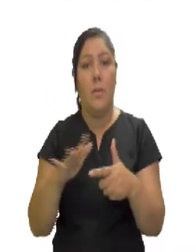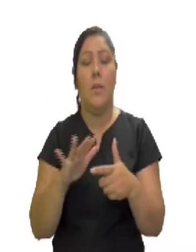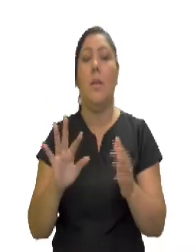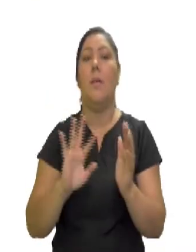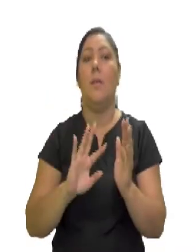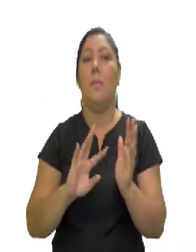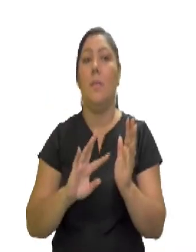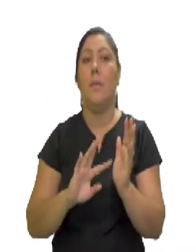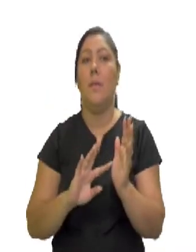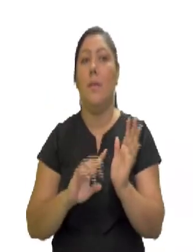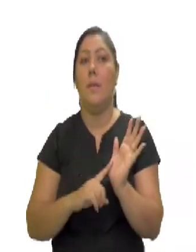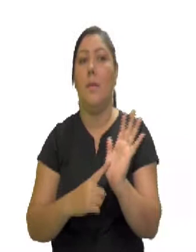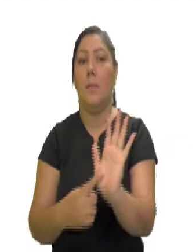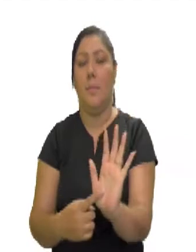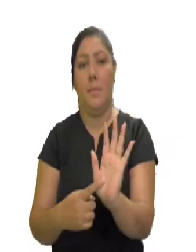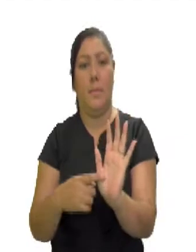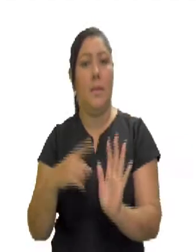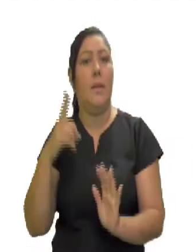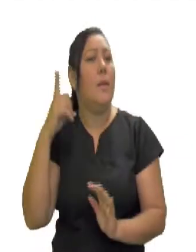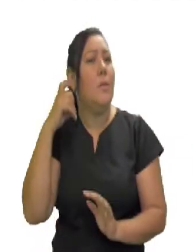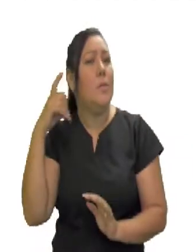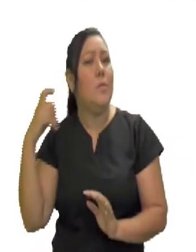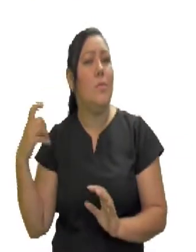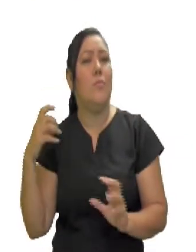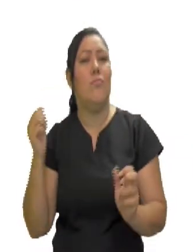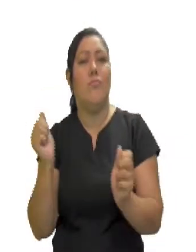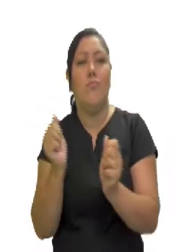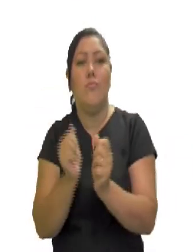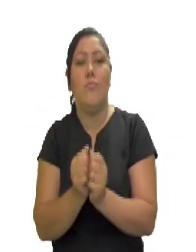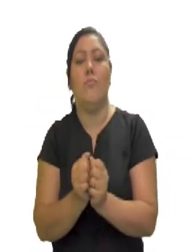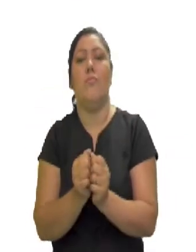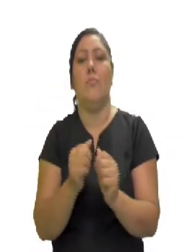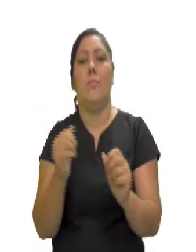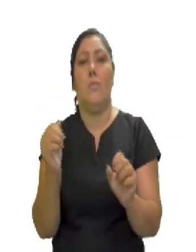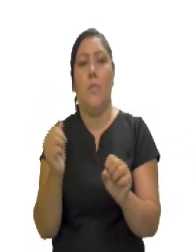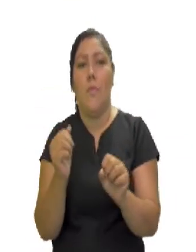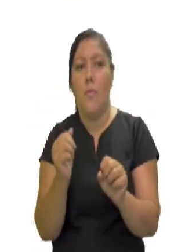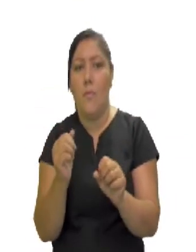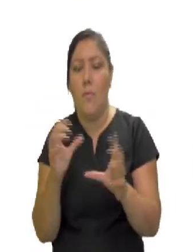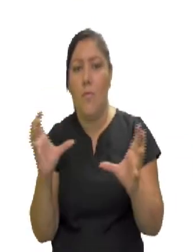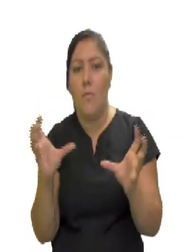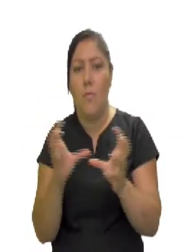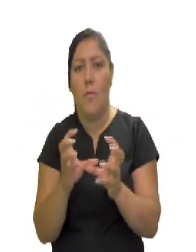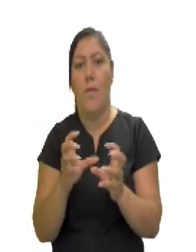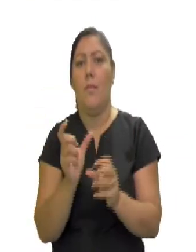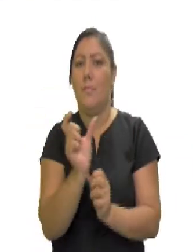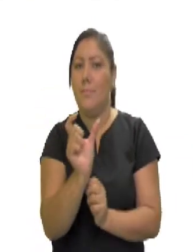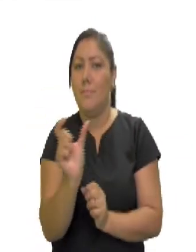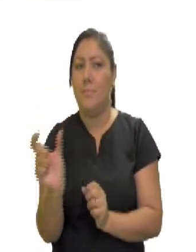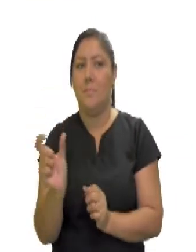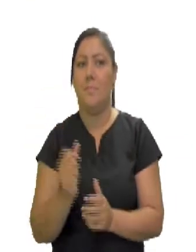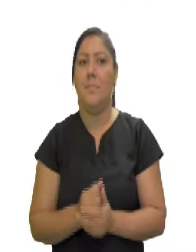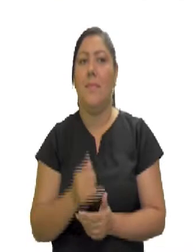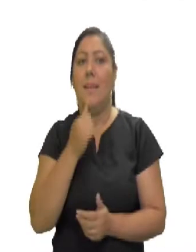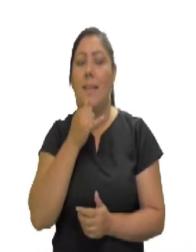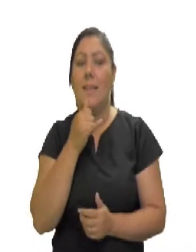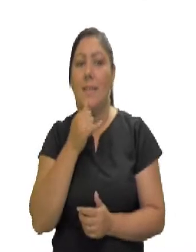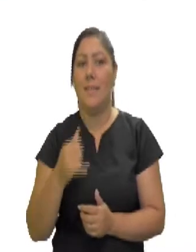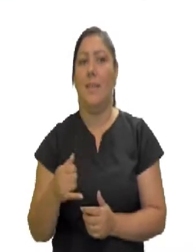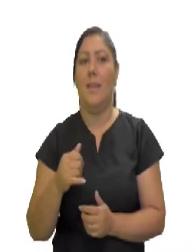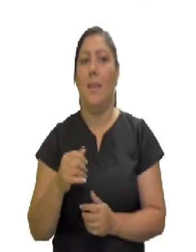palavras. Brilho. A palavra brilho tem quantas letras? 6 letras e